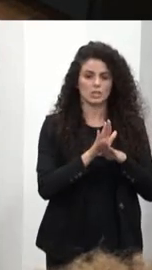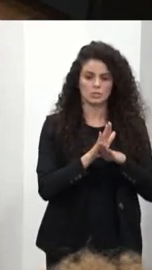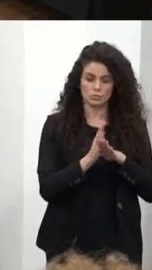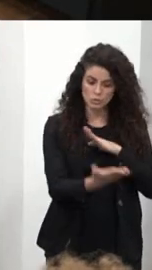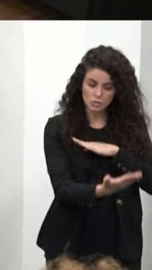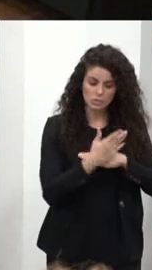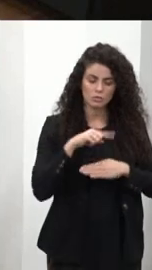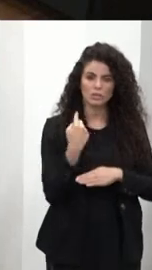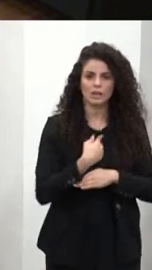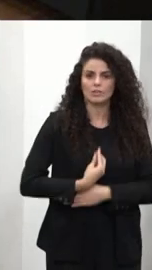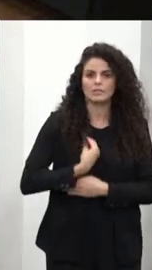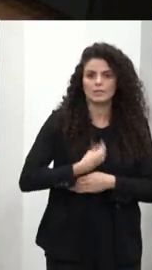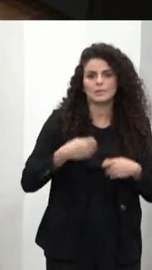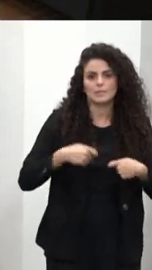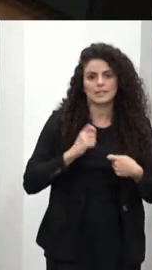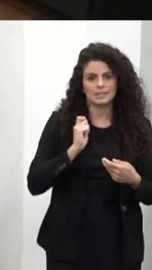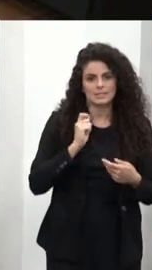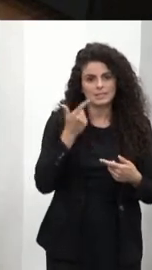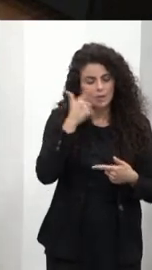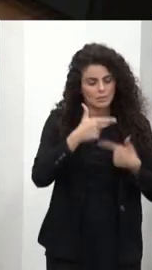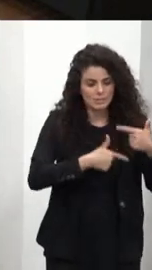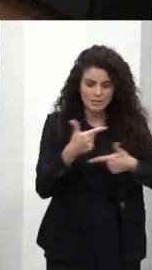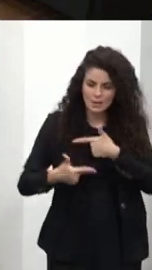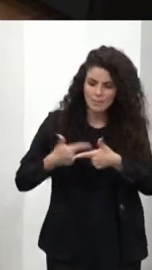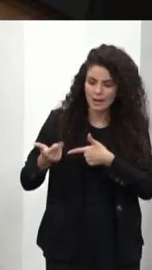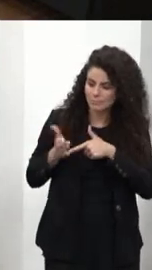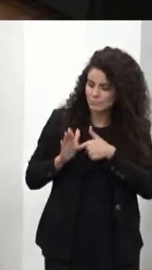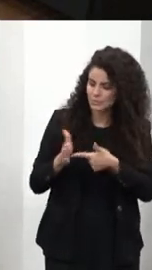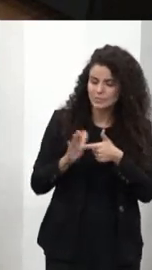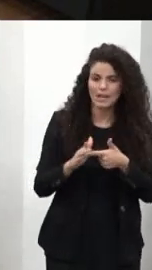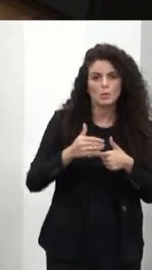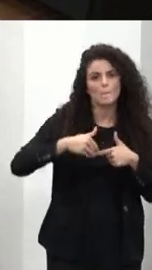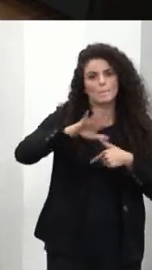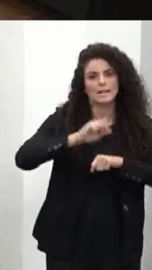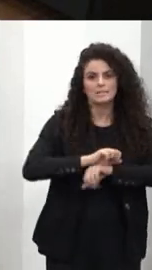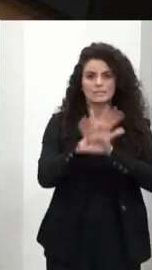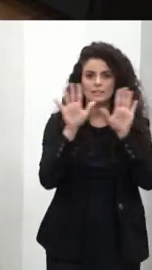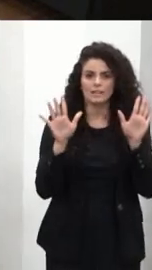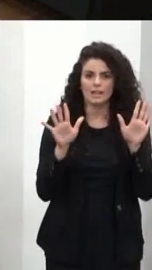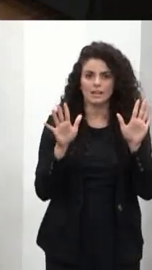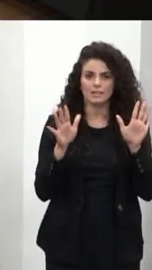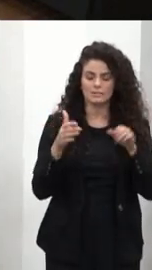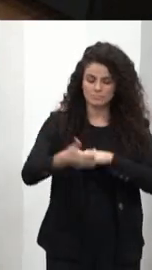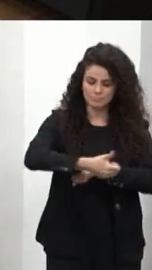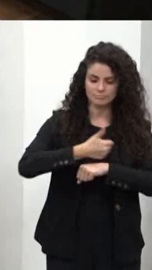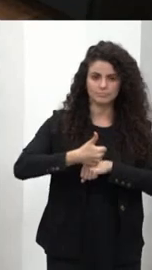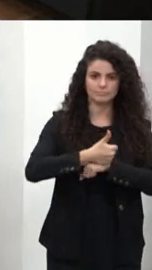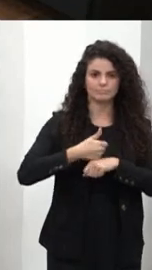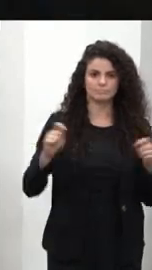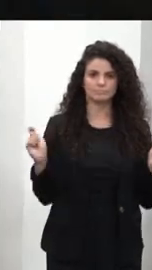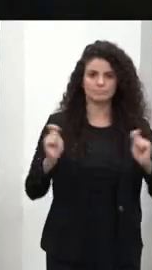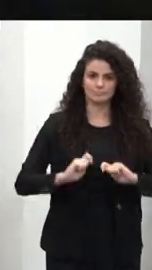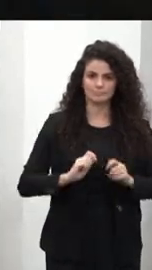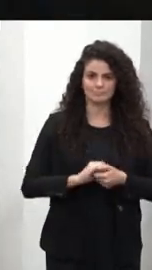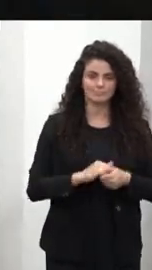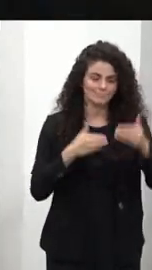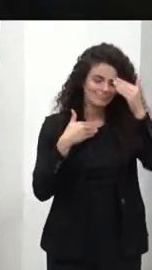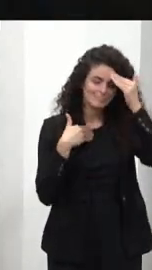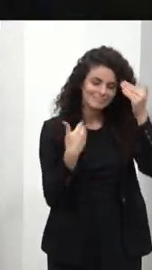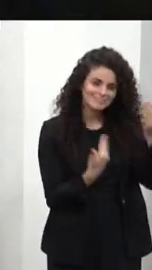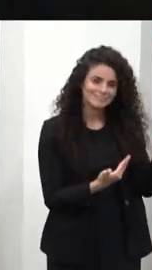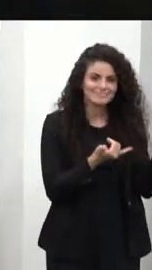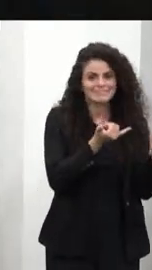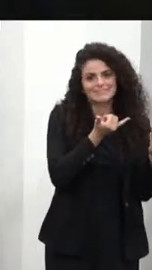vida porque a gente precisa executar esses recursos da maneira mais transparente e profissional possível então muito obrigada